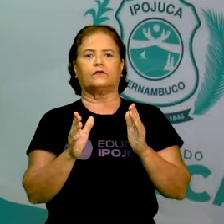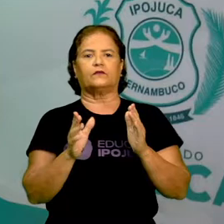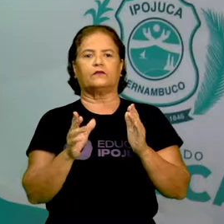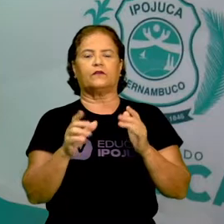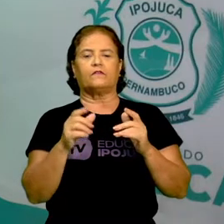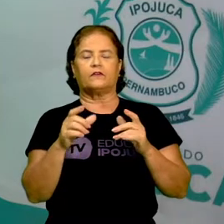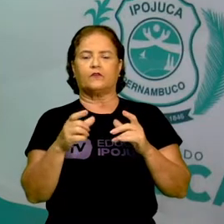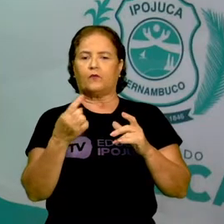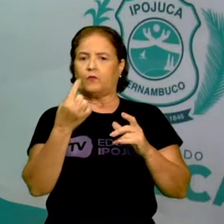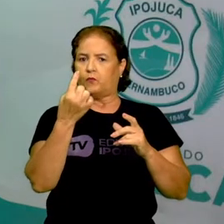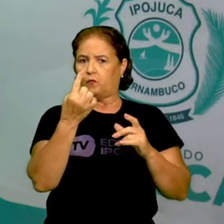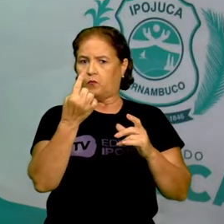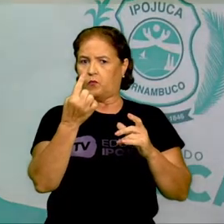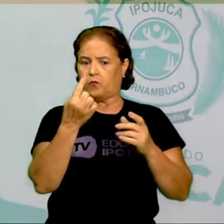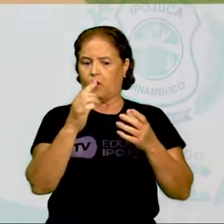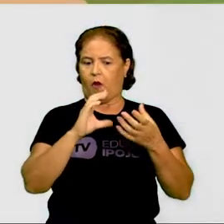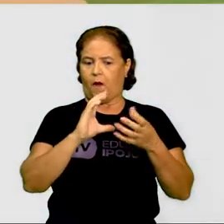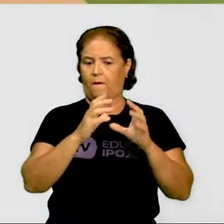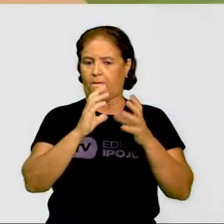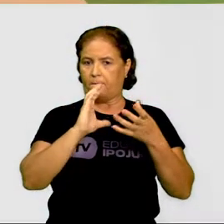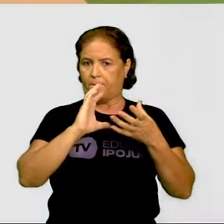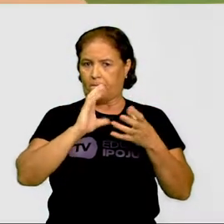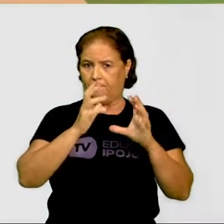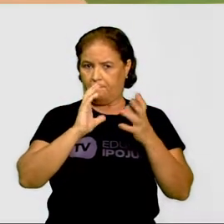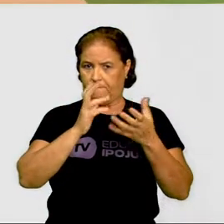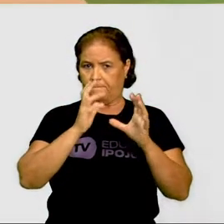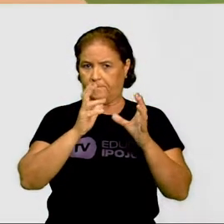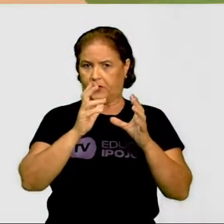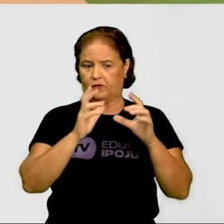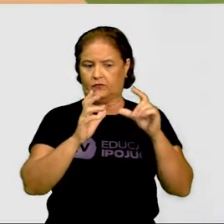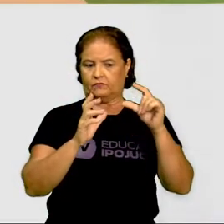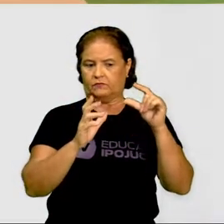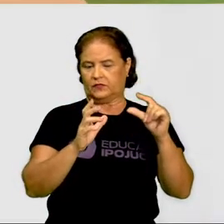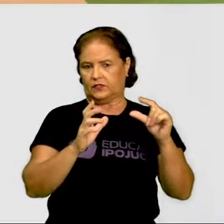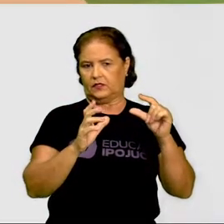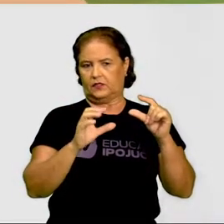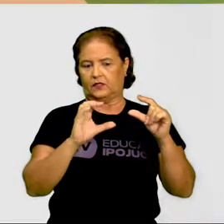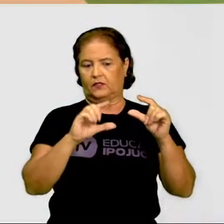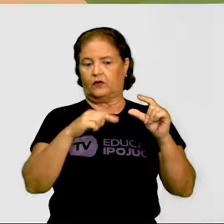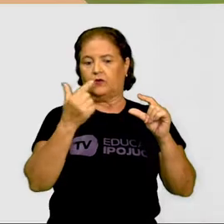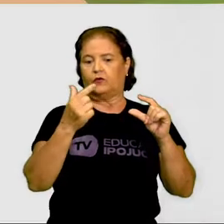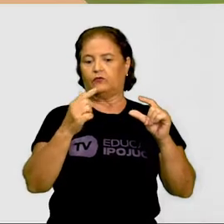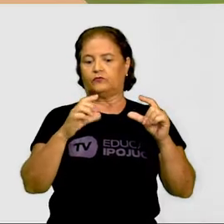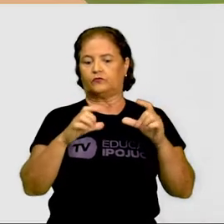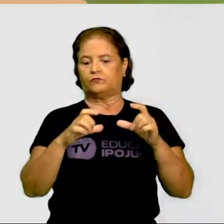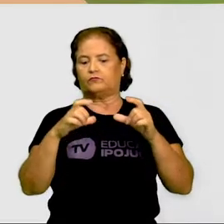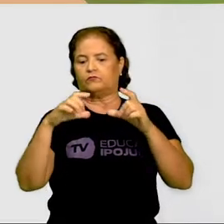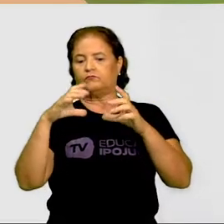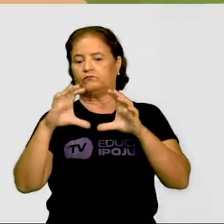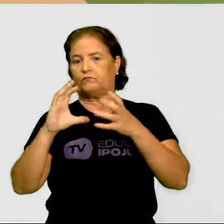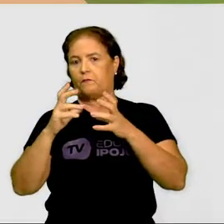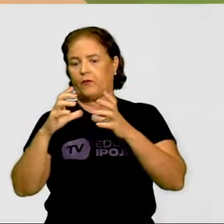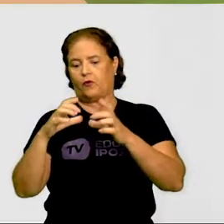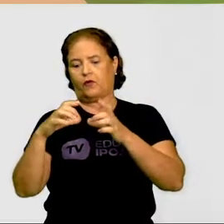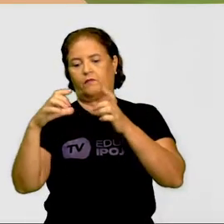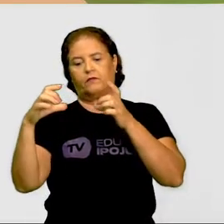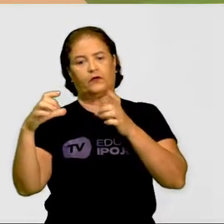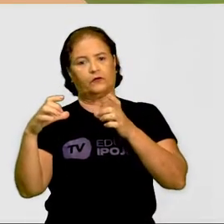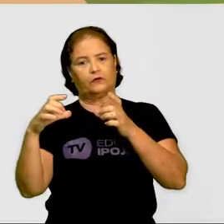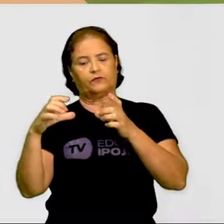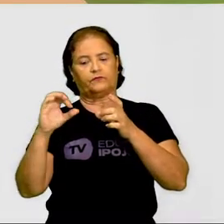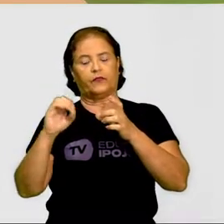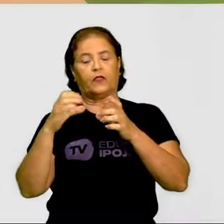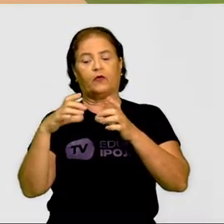uma bola pequena, de tamanho pequena, uma bola de tamanho médio e uma bola de